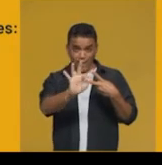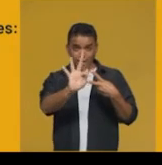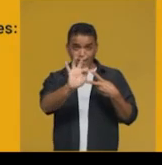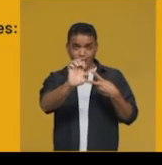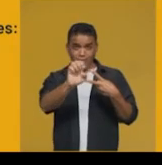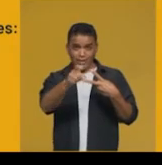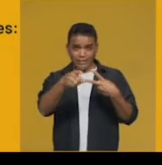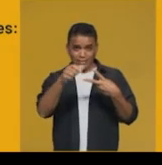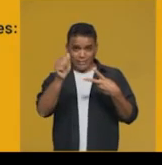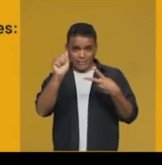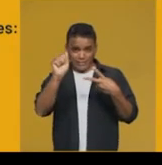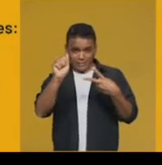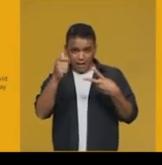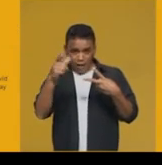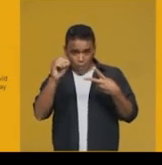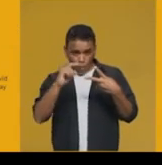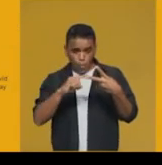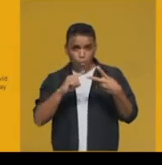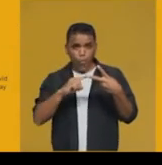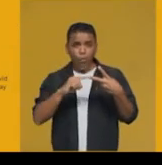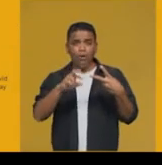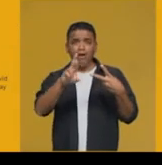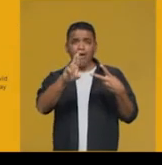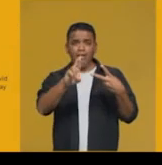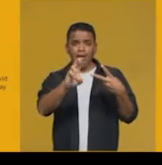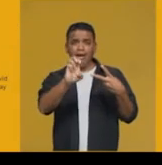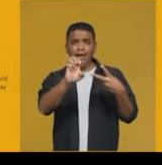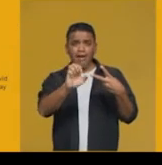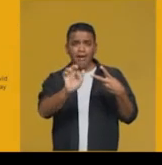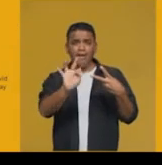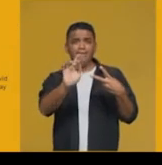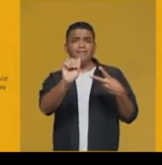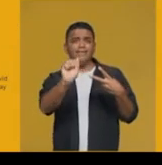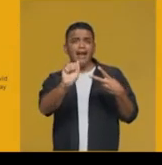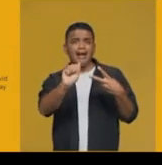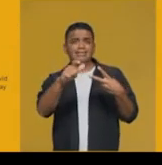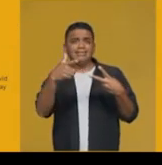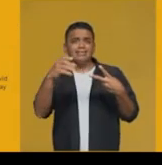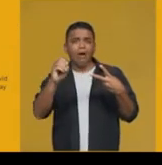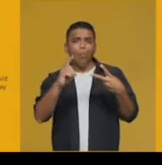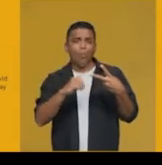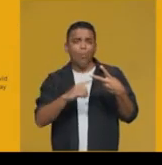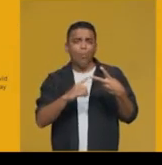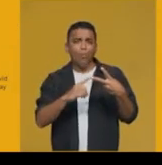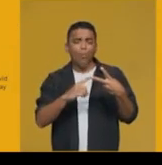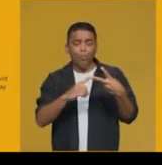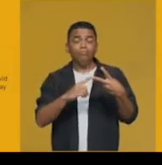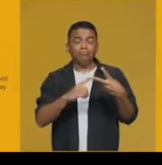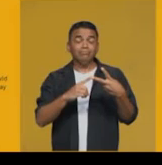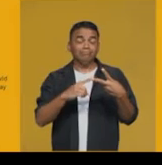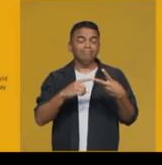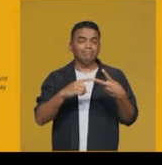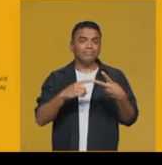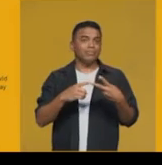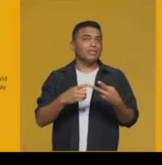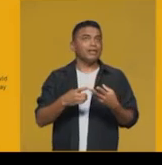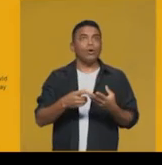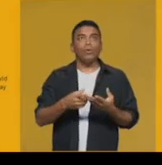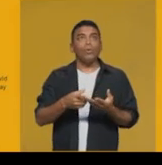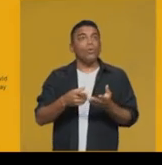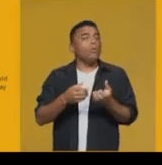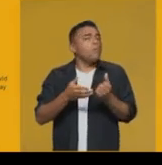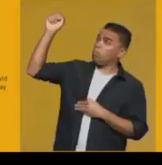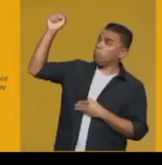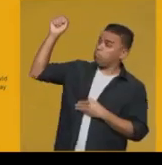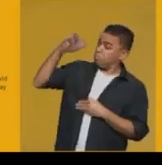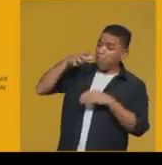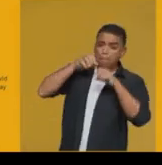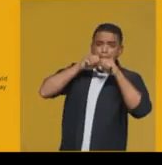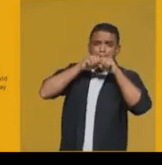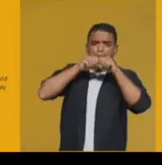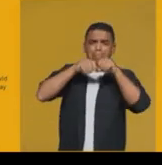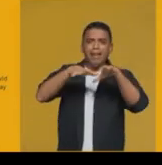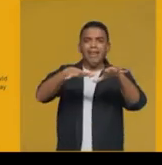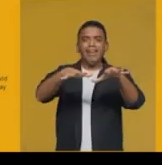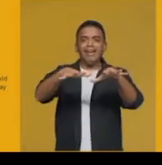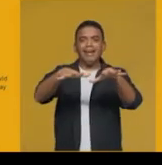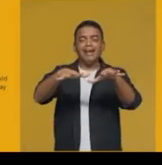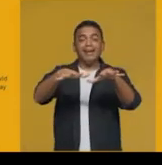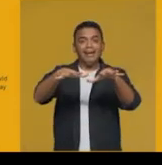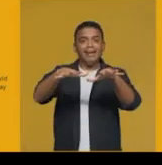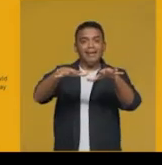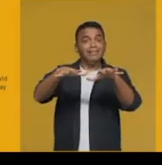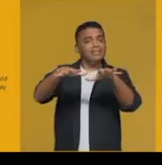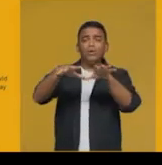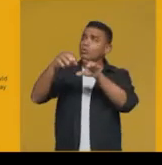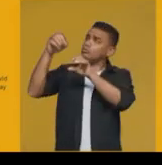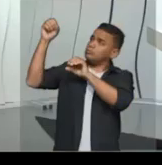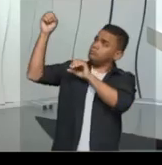o fenômeno da refração. O princípio básico de propagação da luz, a luz se